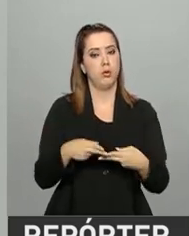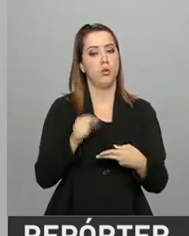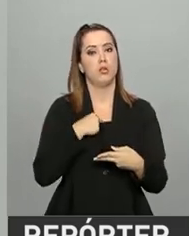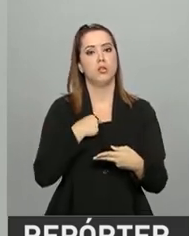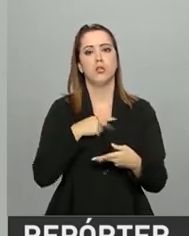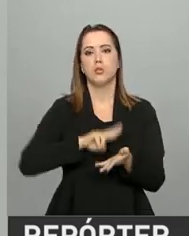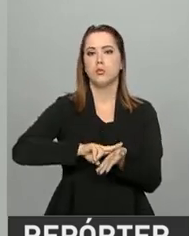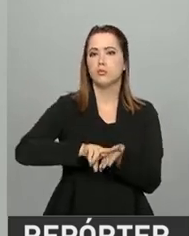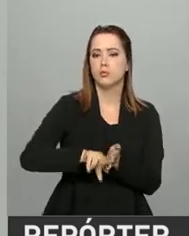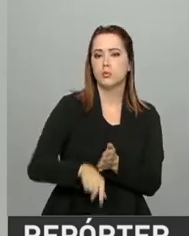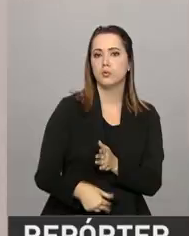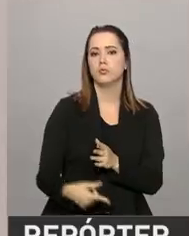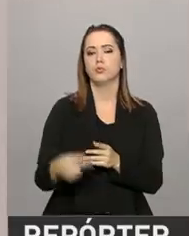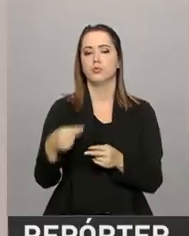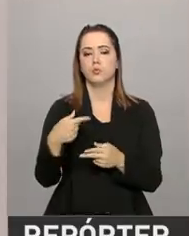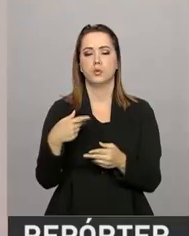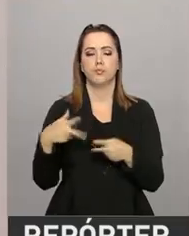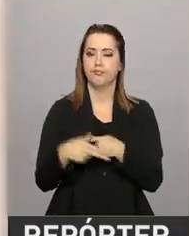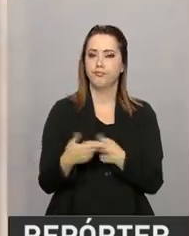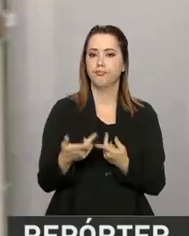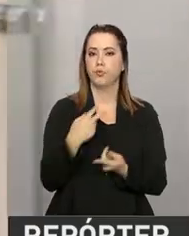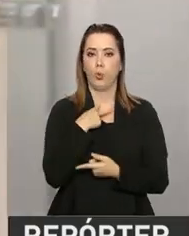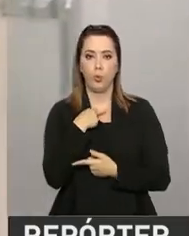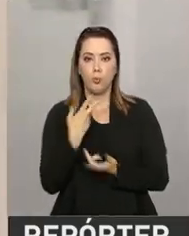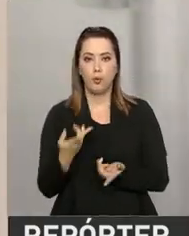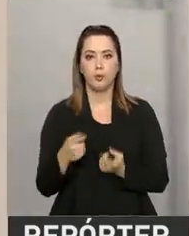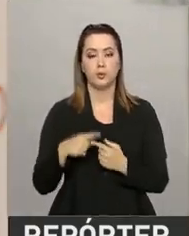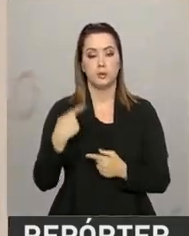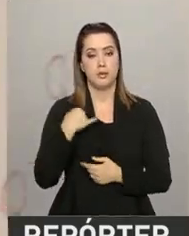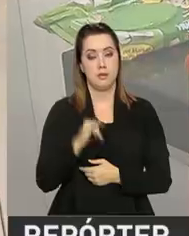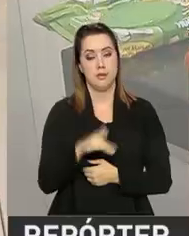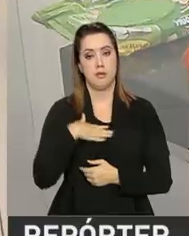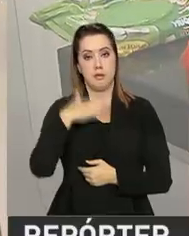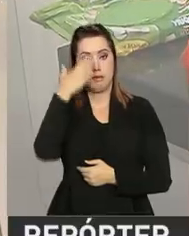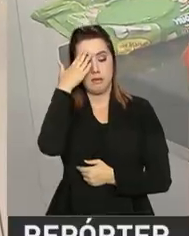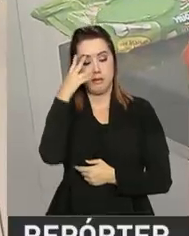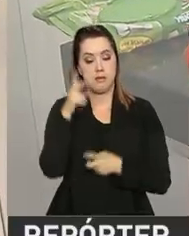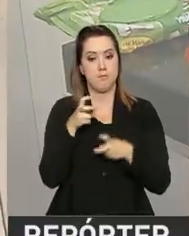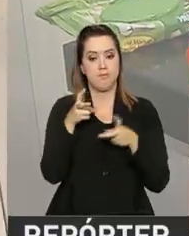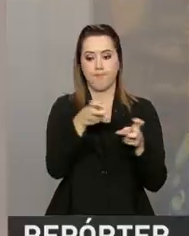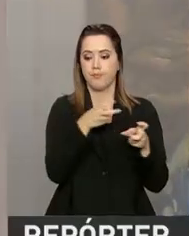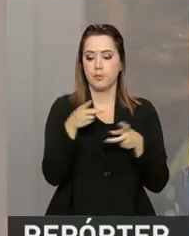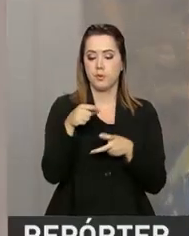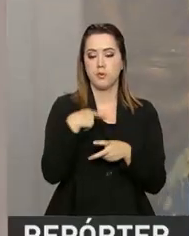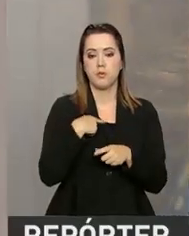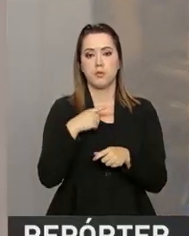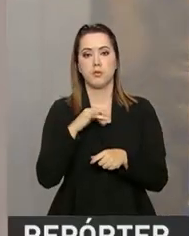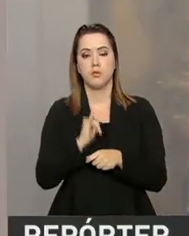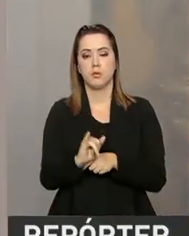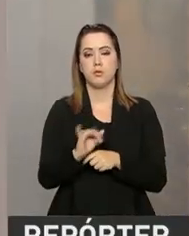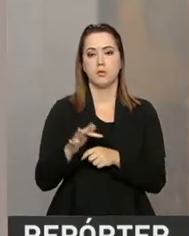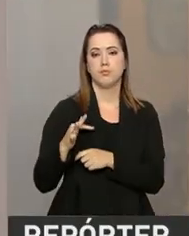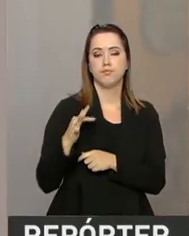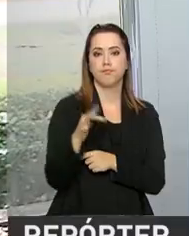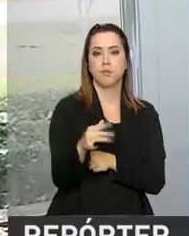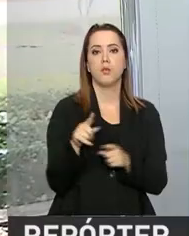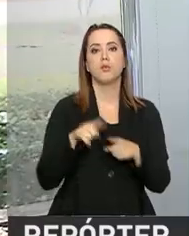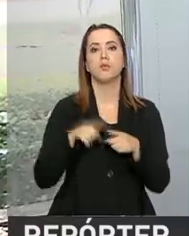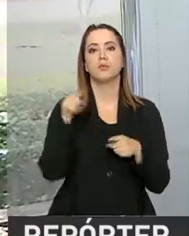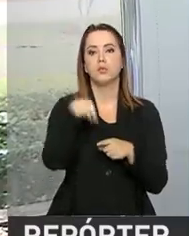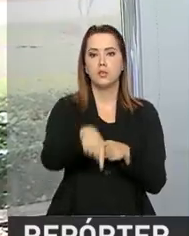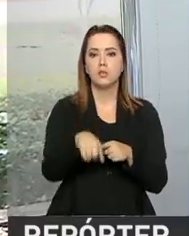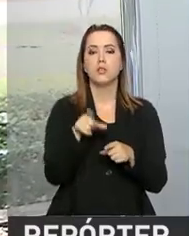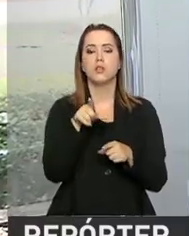são autorizados para o público infantil. Como não é possível prever se a criança é ou não alérgica a determinado produto,